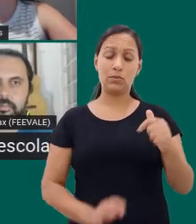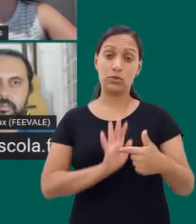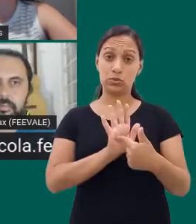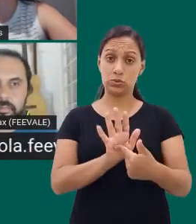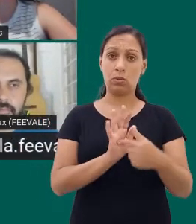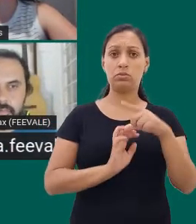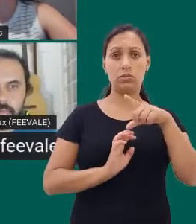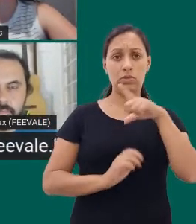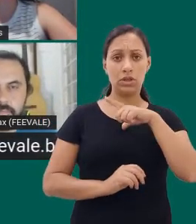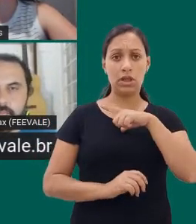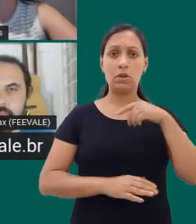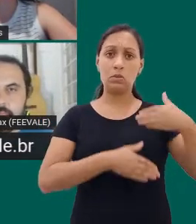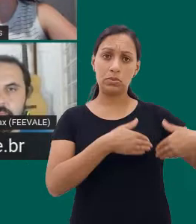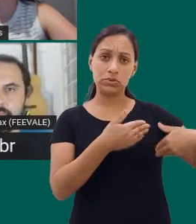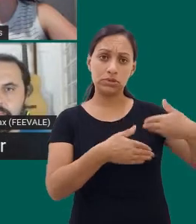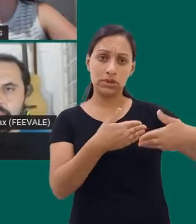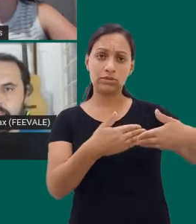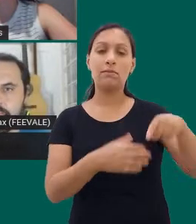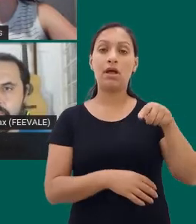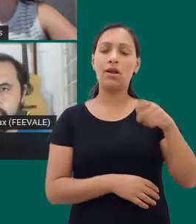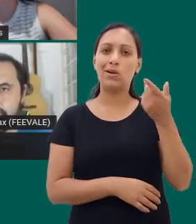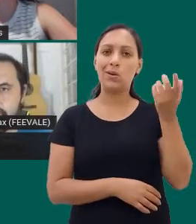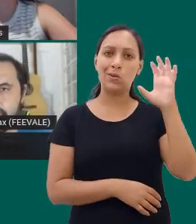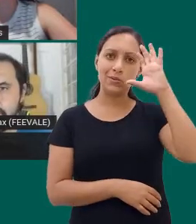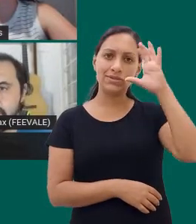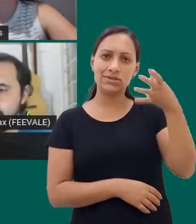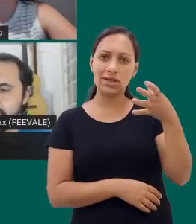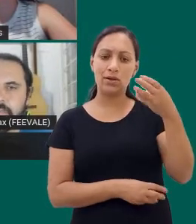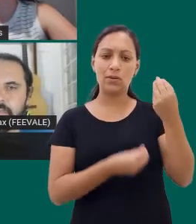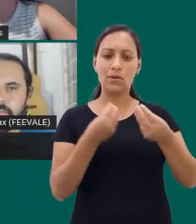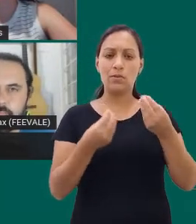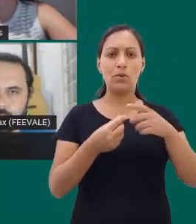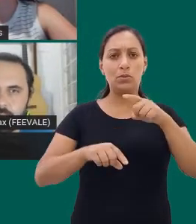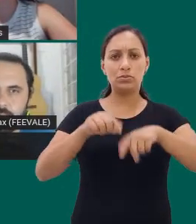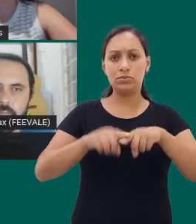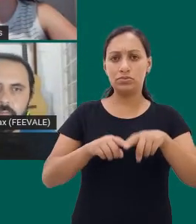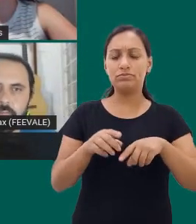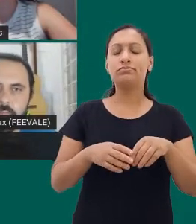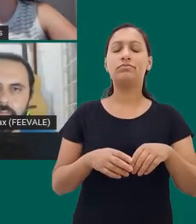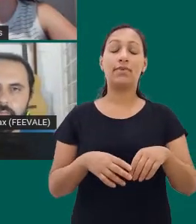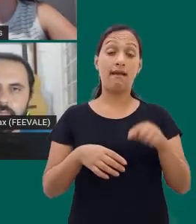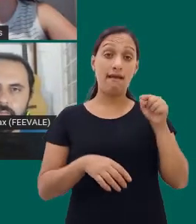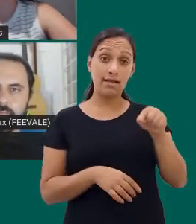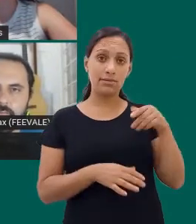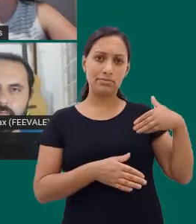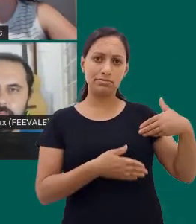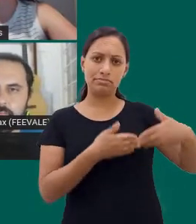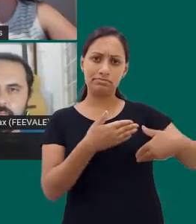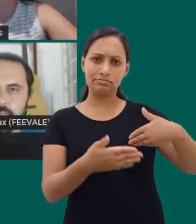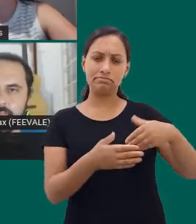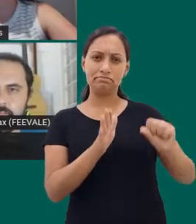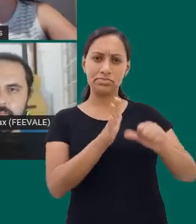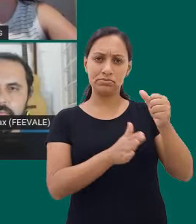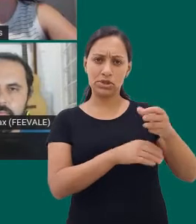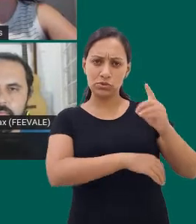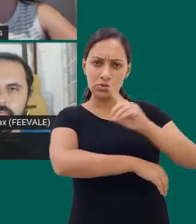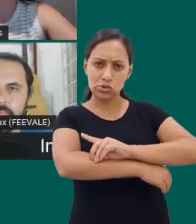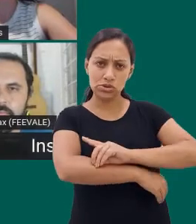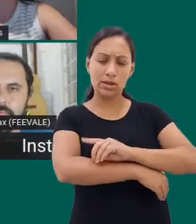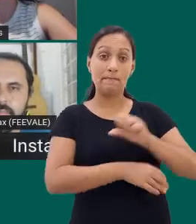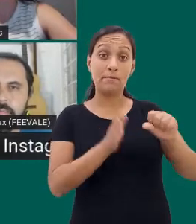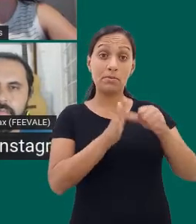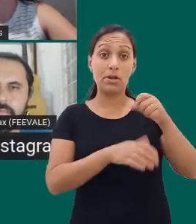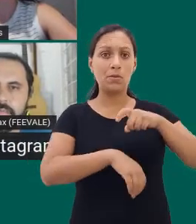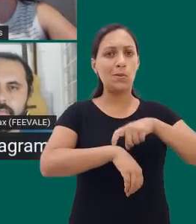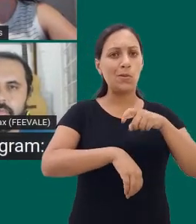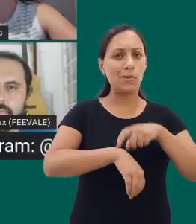um processo para ela acontecer como um produto, no fim das contas. E esse processo, desde o primeiro dia, desde o primeiro